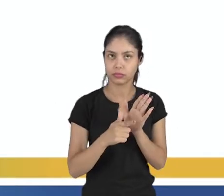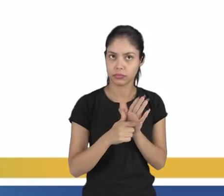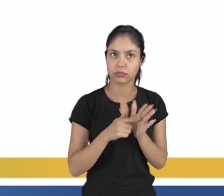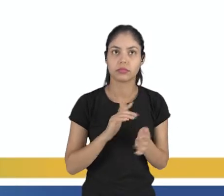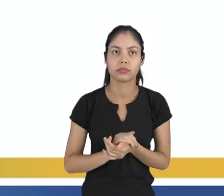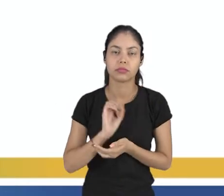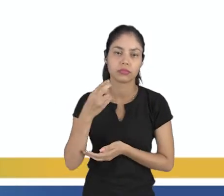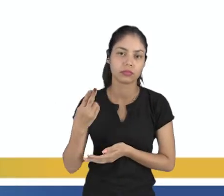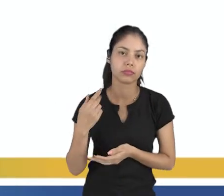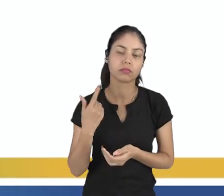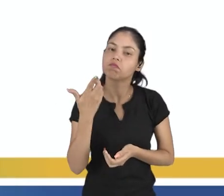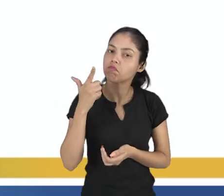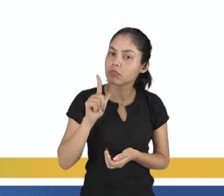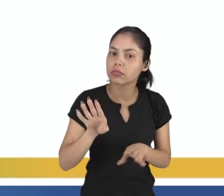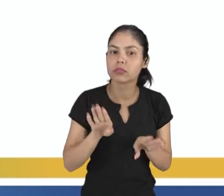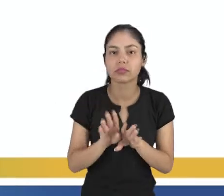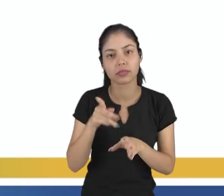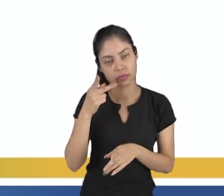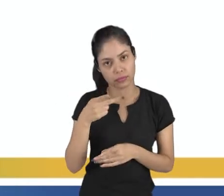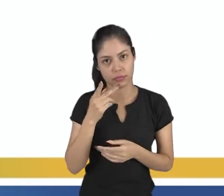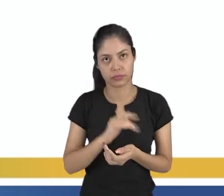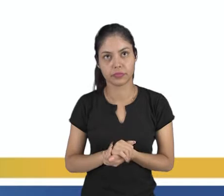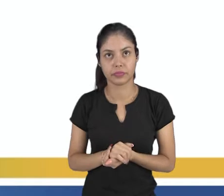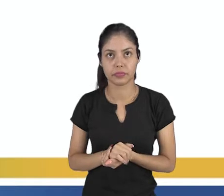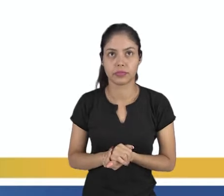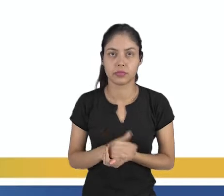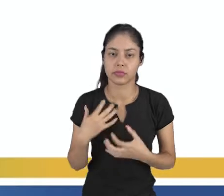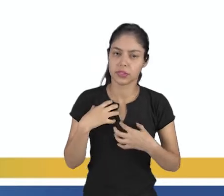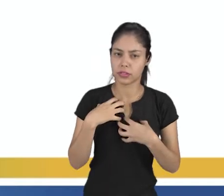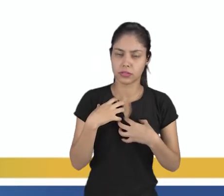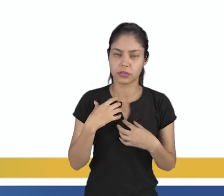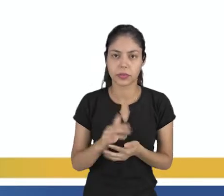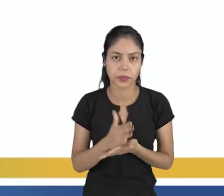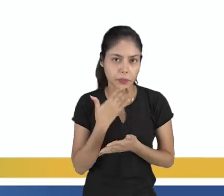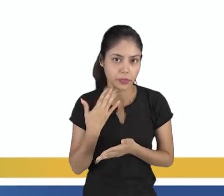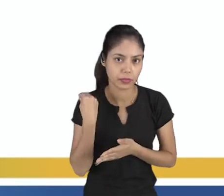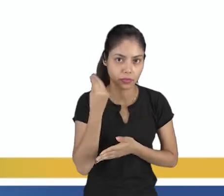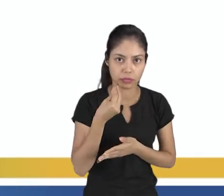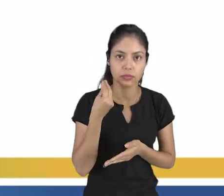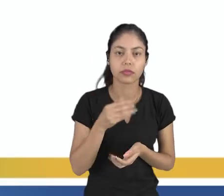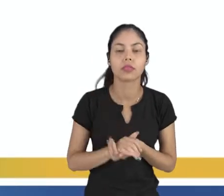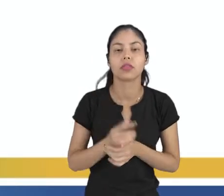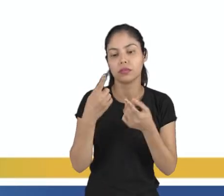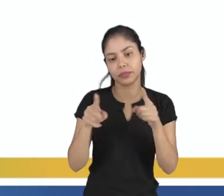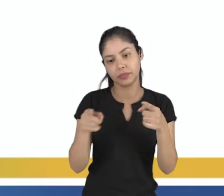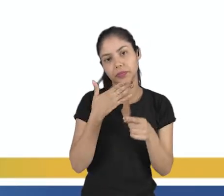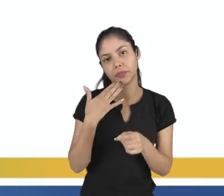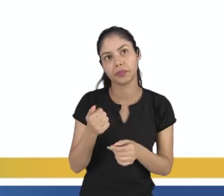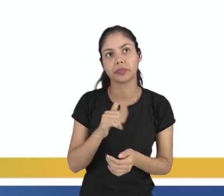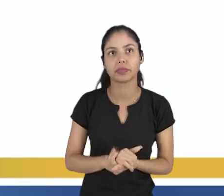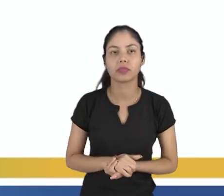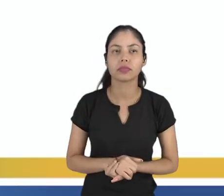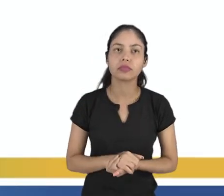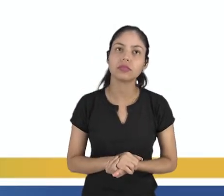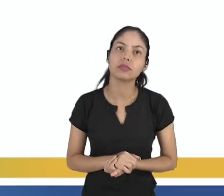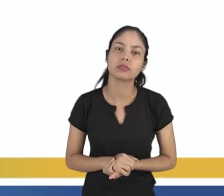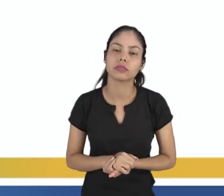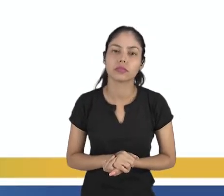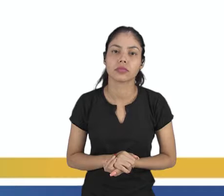ou que nós não conseguimos dizer, apenas sentir e experimentar quando nós ouvimos uma boa música.